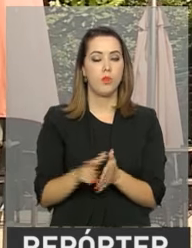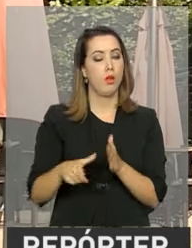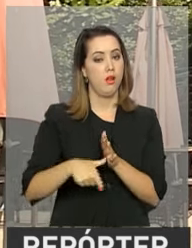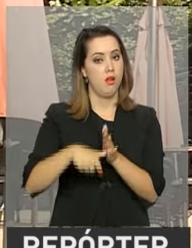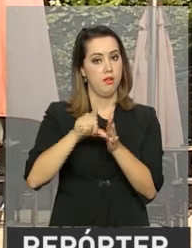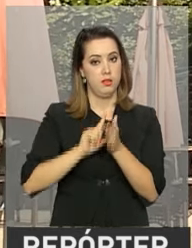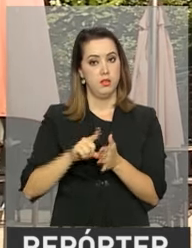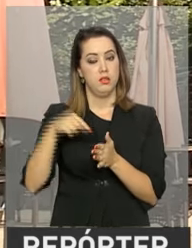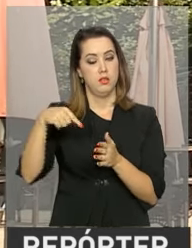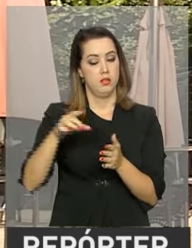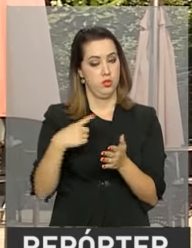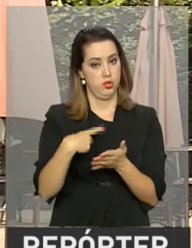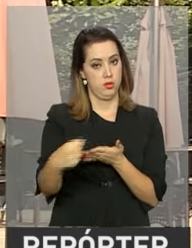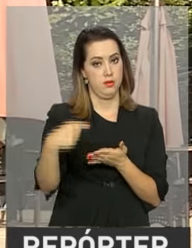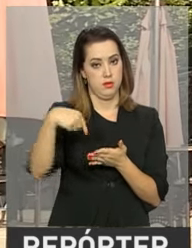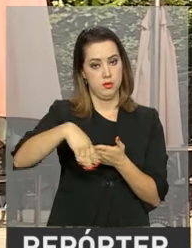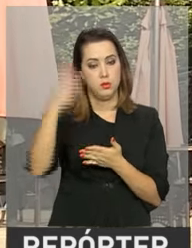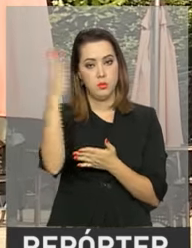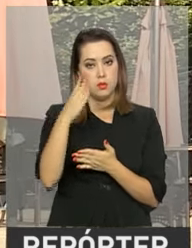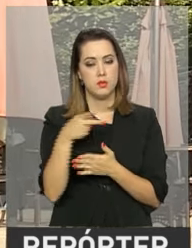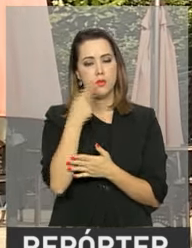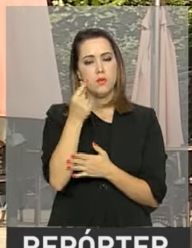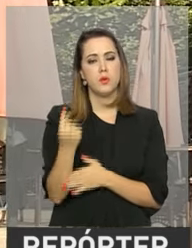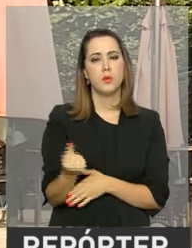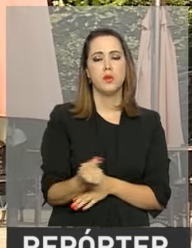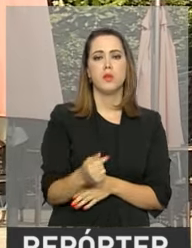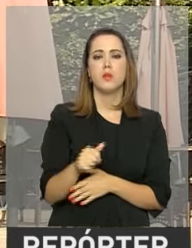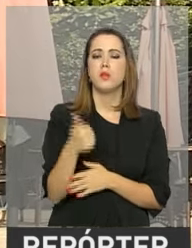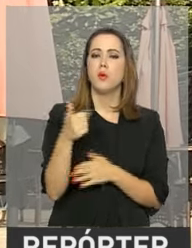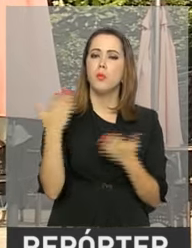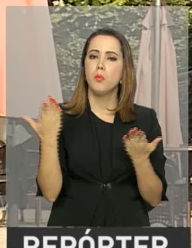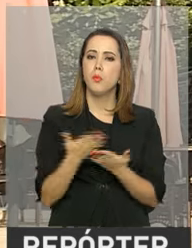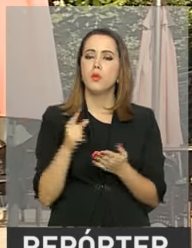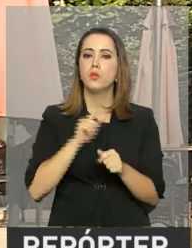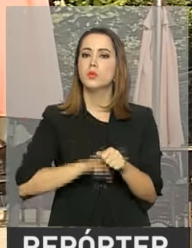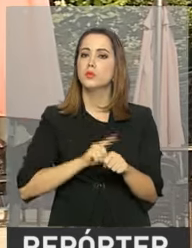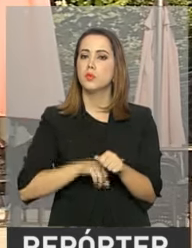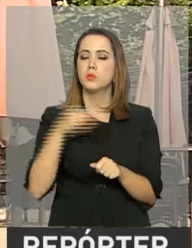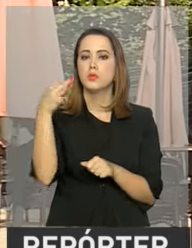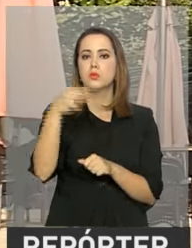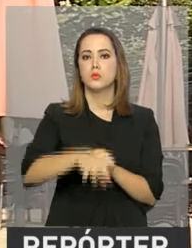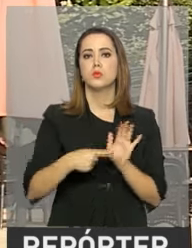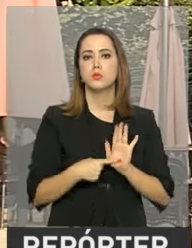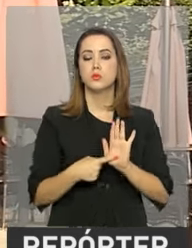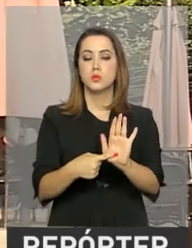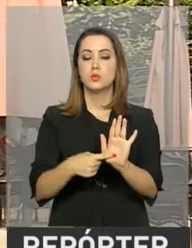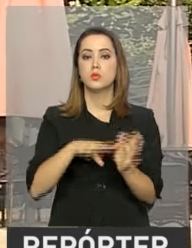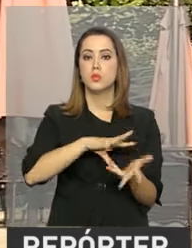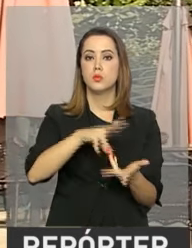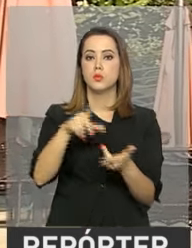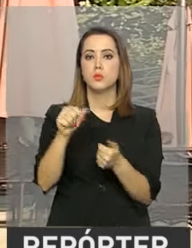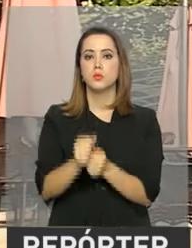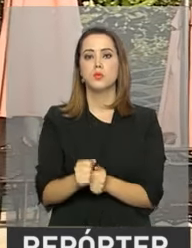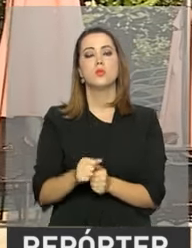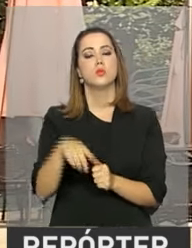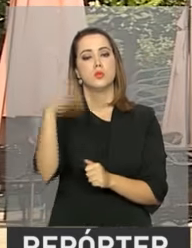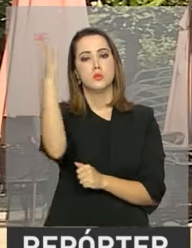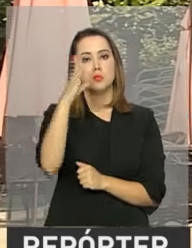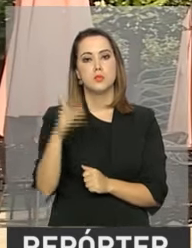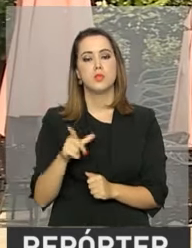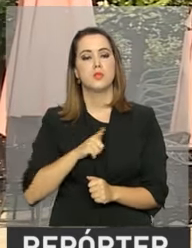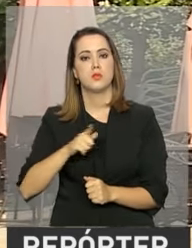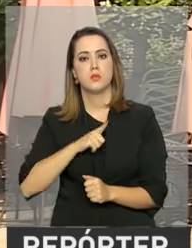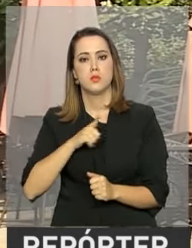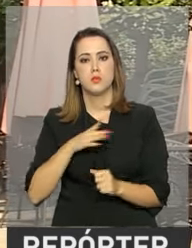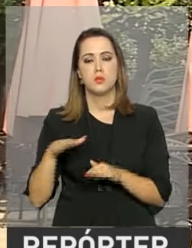o Brasil, Michel Temer disse que esse é o primeiro momento para se apresentar aos países e revelar ao mundo que o Brasil tem estabilidade